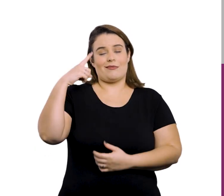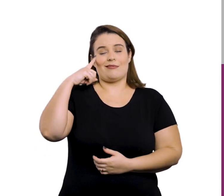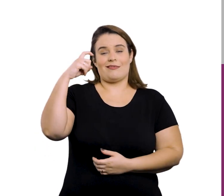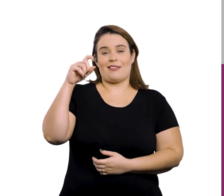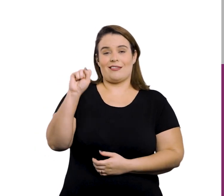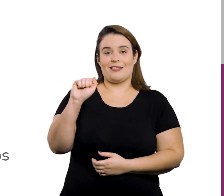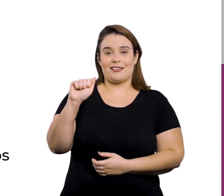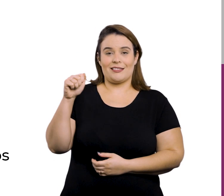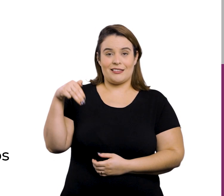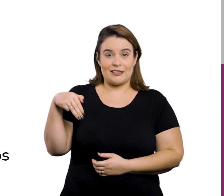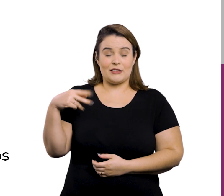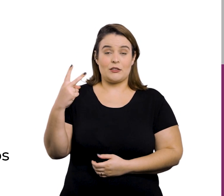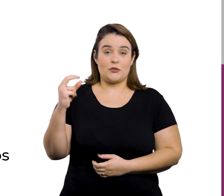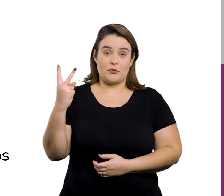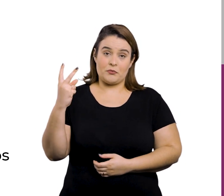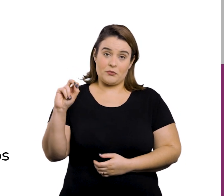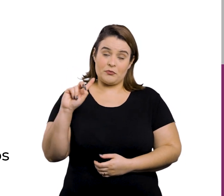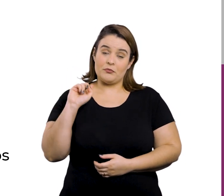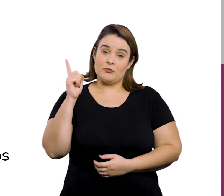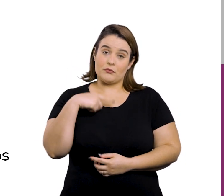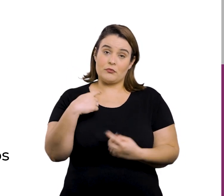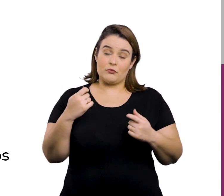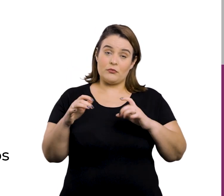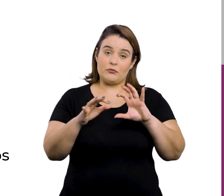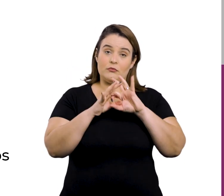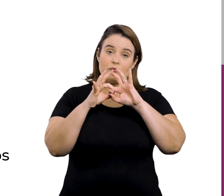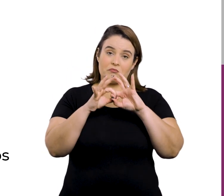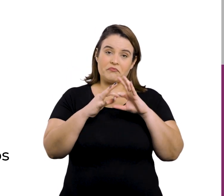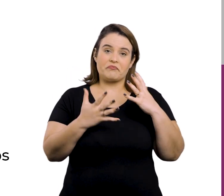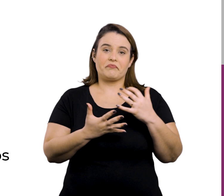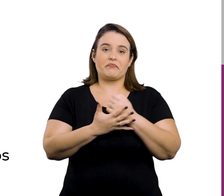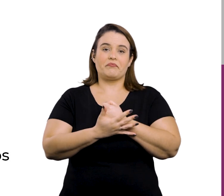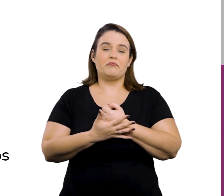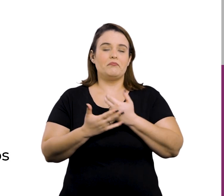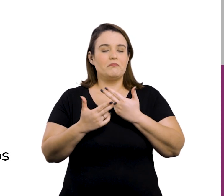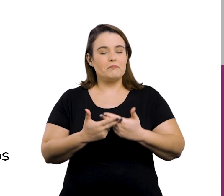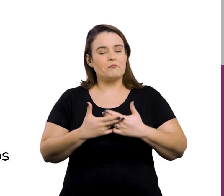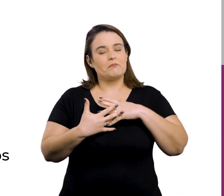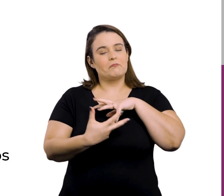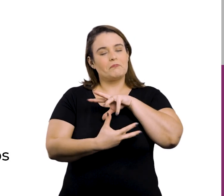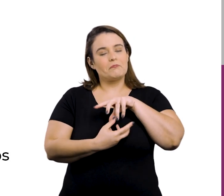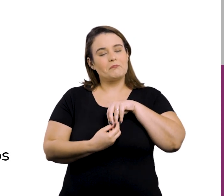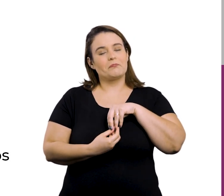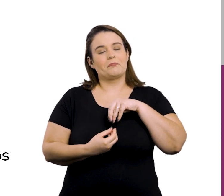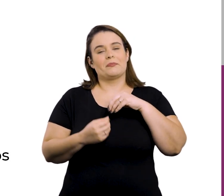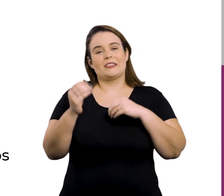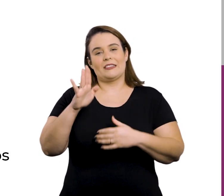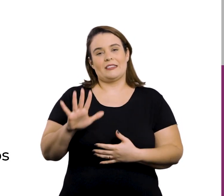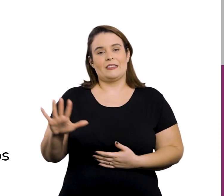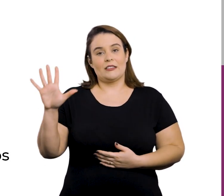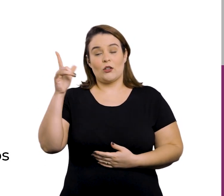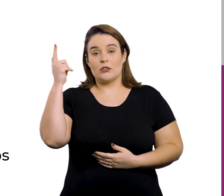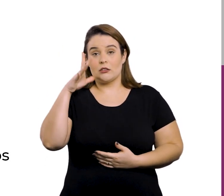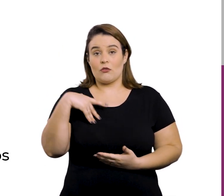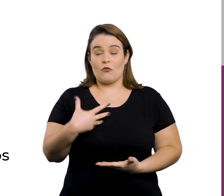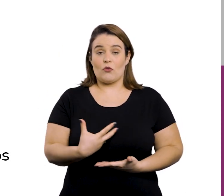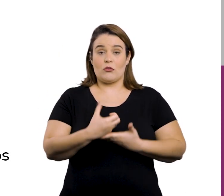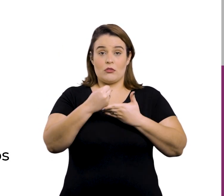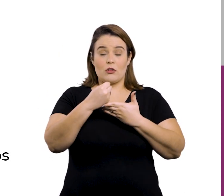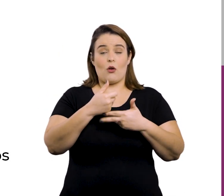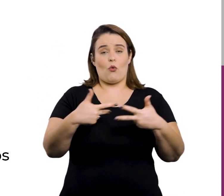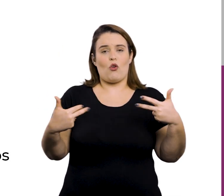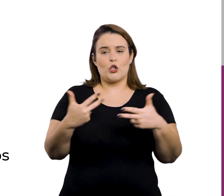se unir. Essa é a ideia da SAM 2020. Vamos nos unir para resgatar esse espírito tolerante do